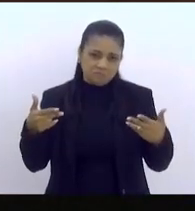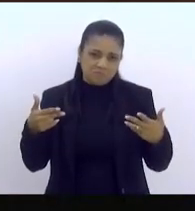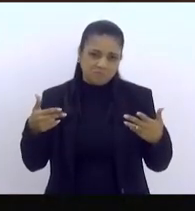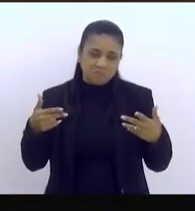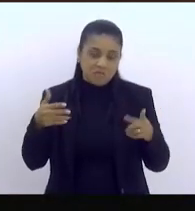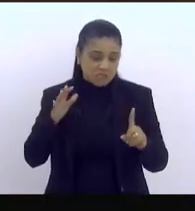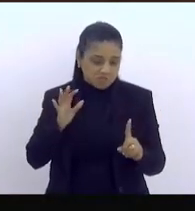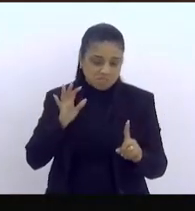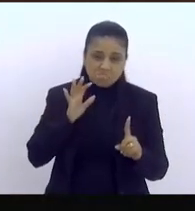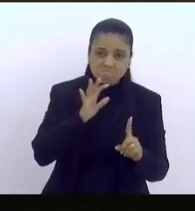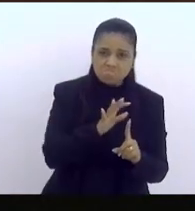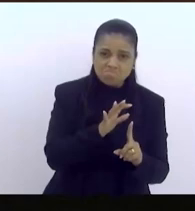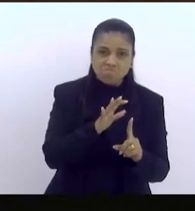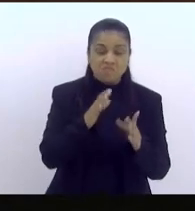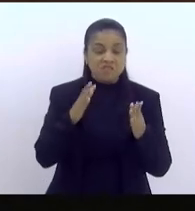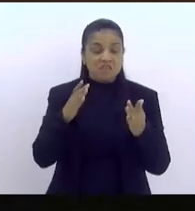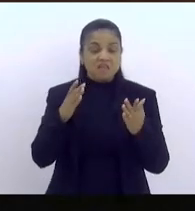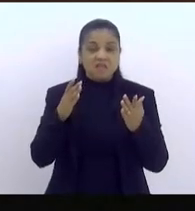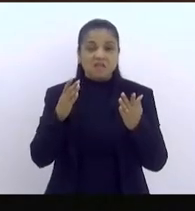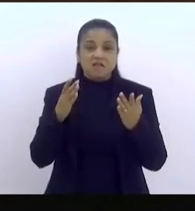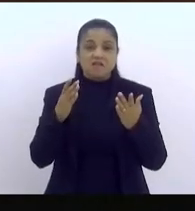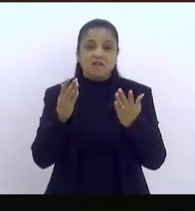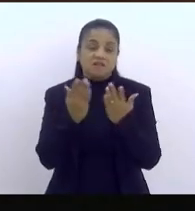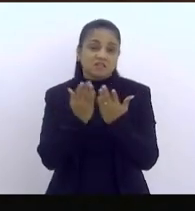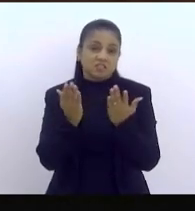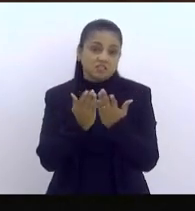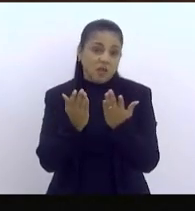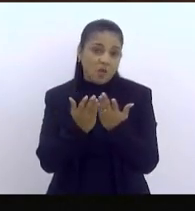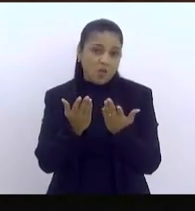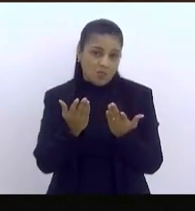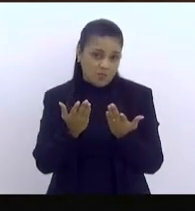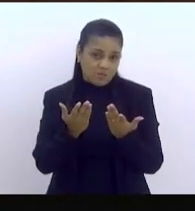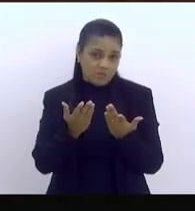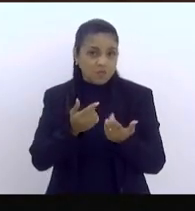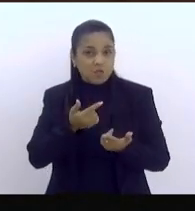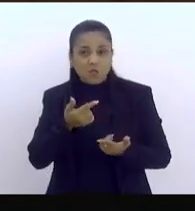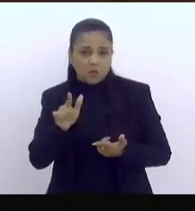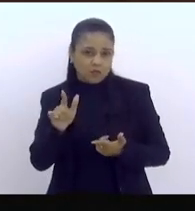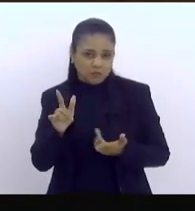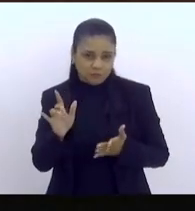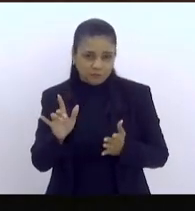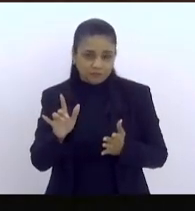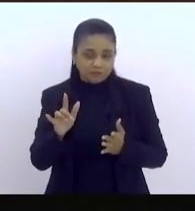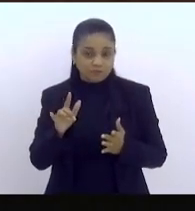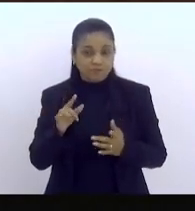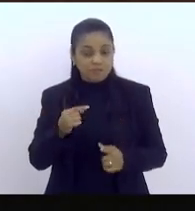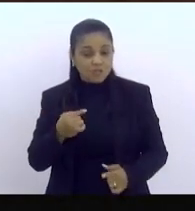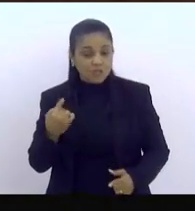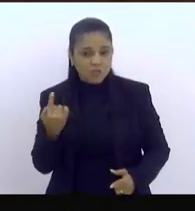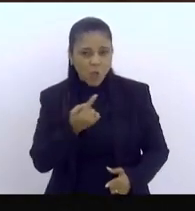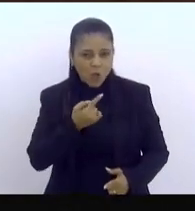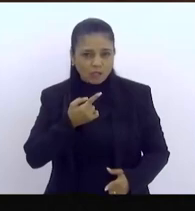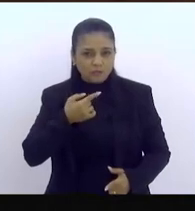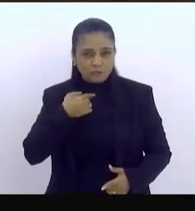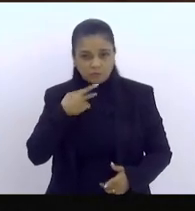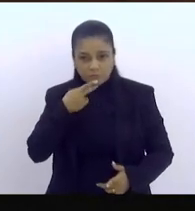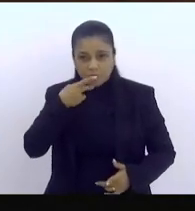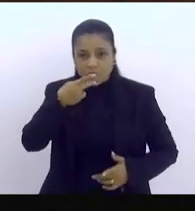o cristão e tantos outros. Agora nós, quando vamos falar qualquer coisa, nós